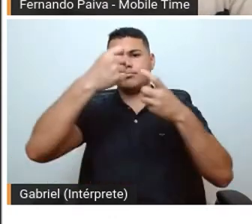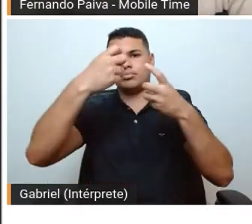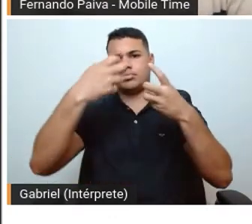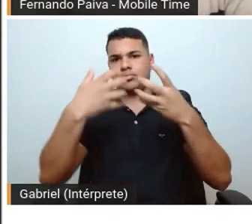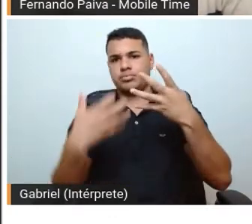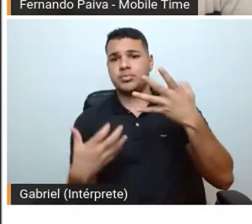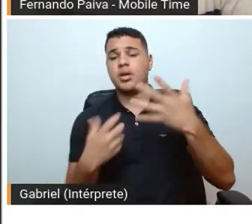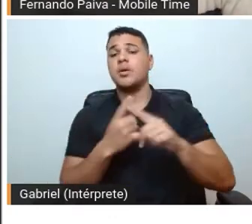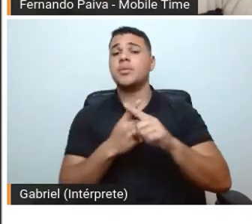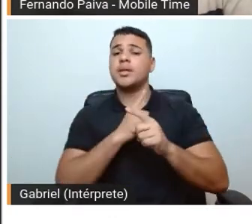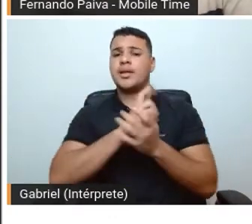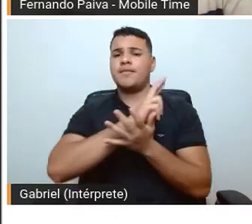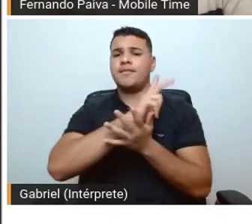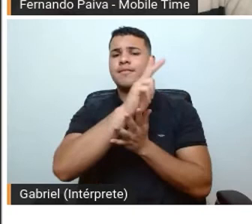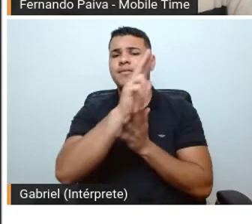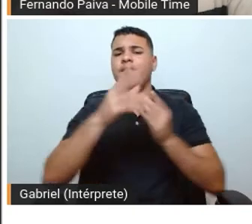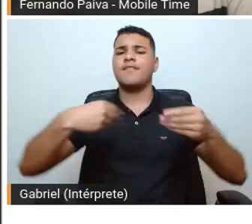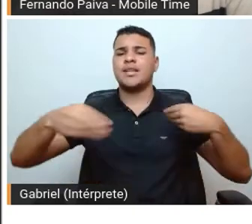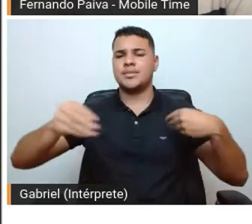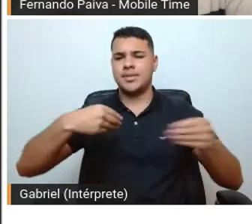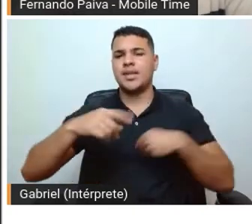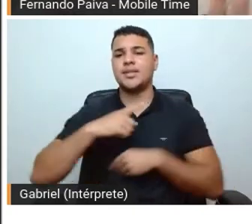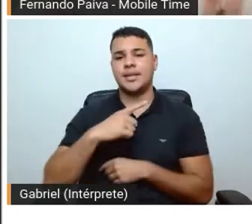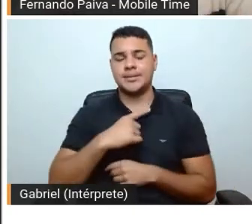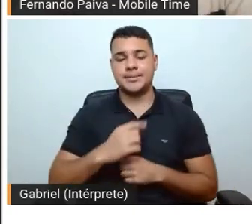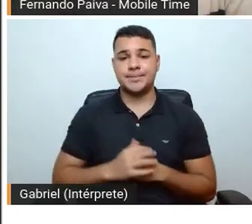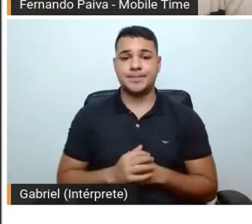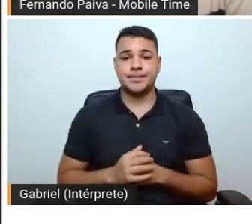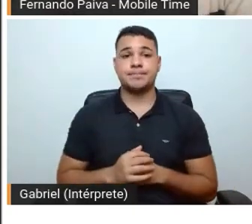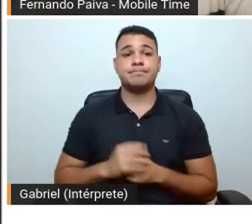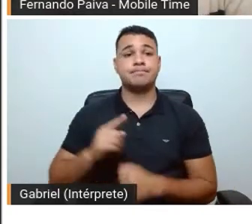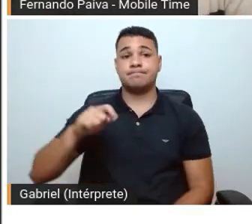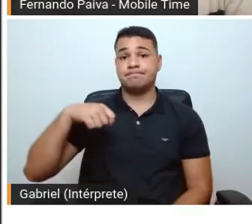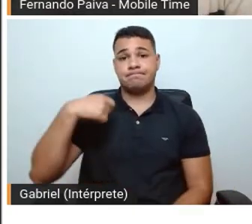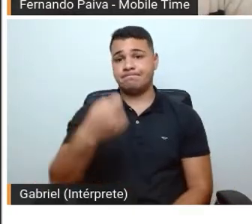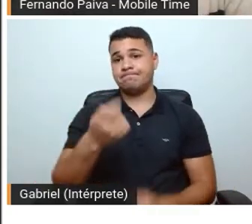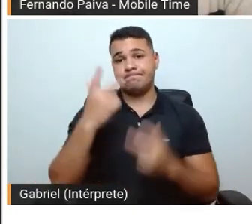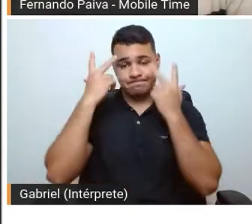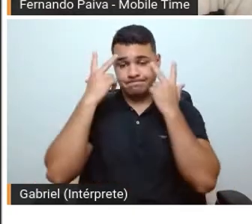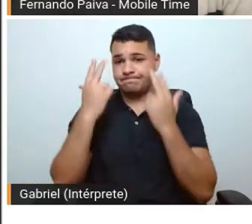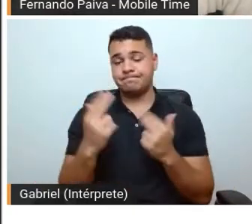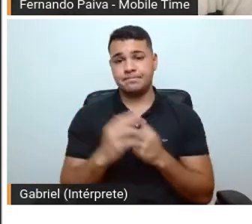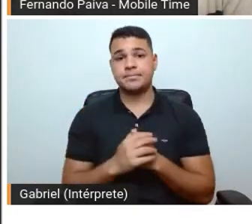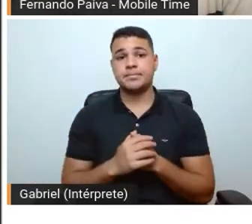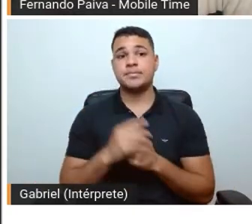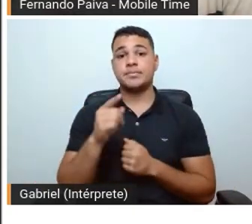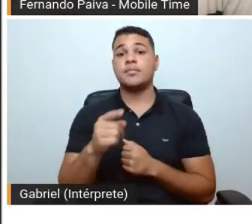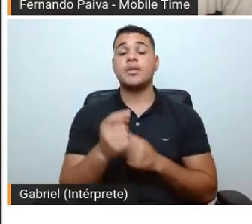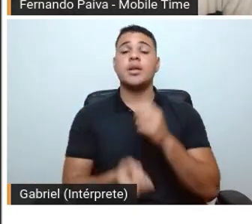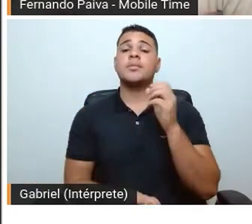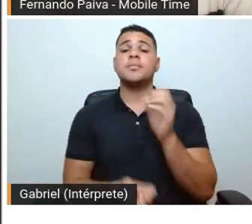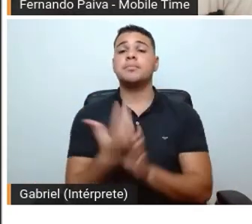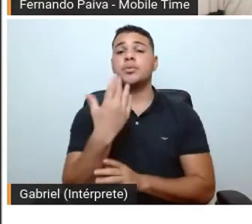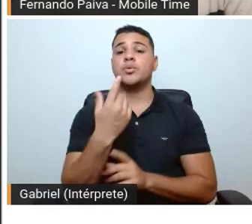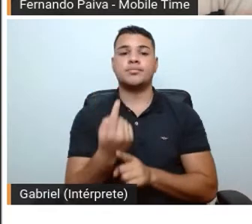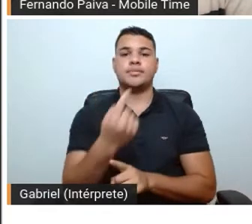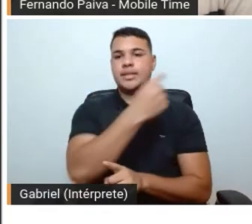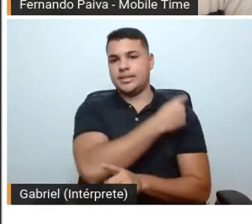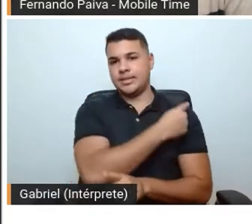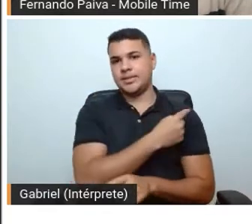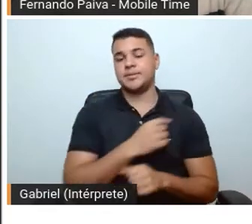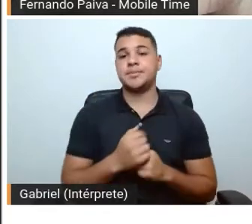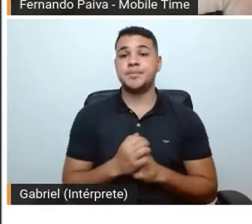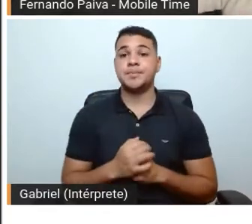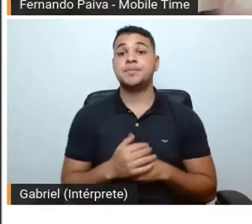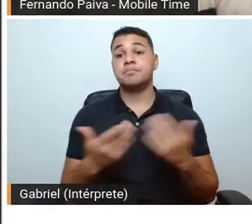flexibilidade pelo que eu tô vendo isso é assim também desde a primeira edição dessa pesquisa e eu acho isso